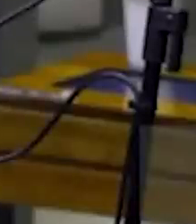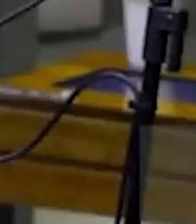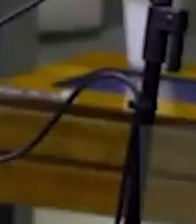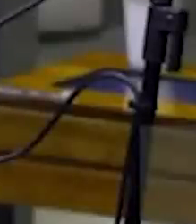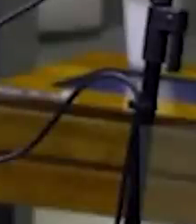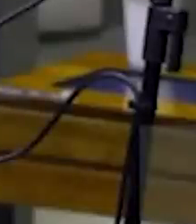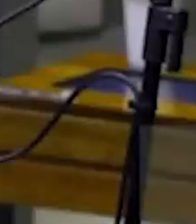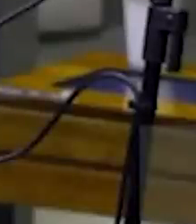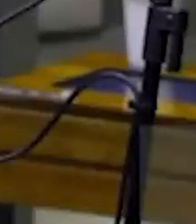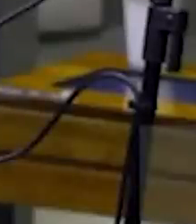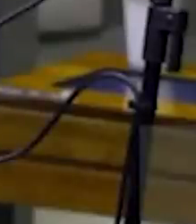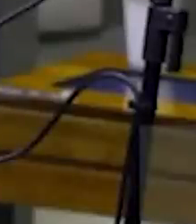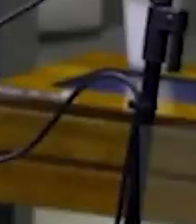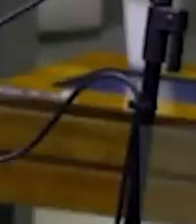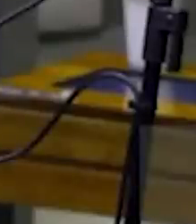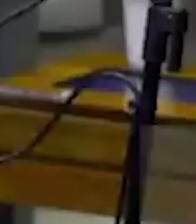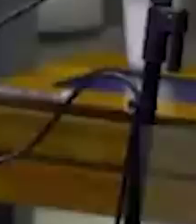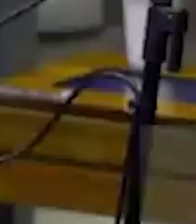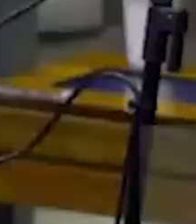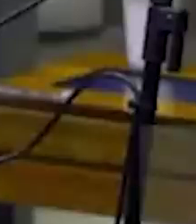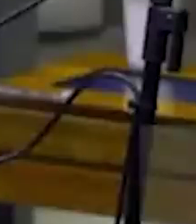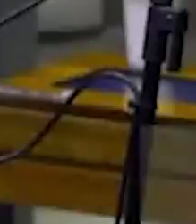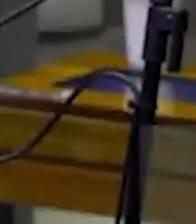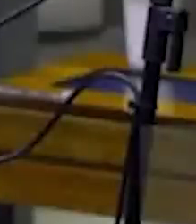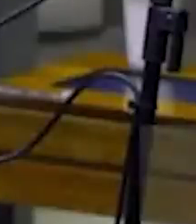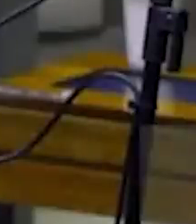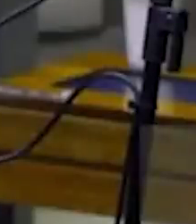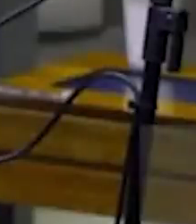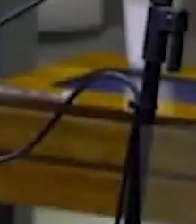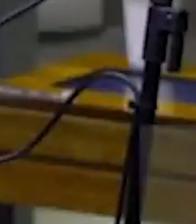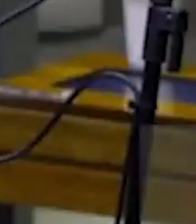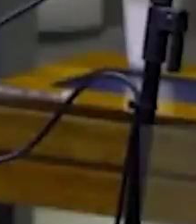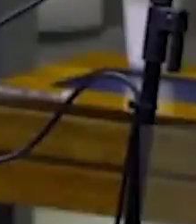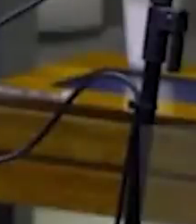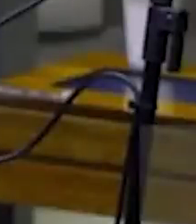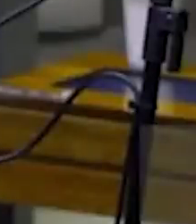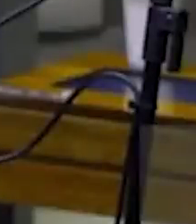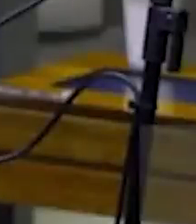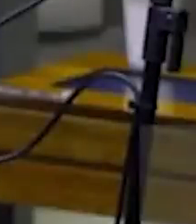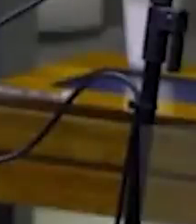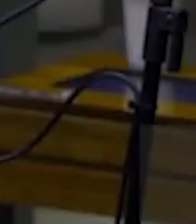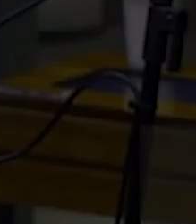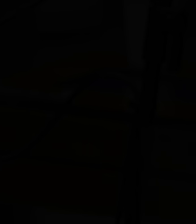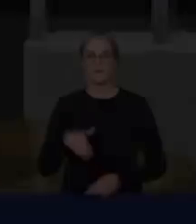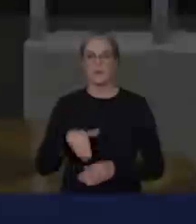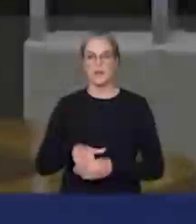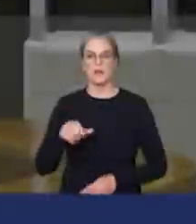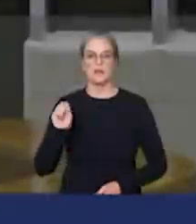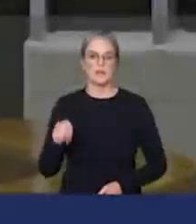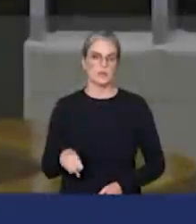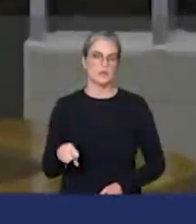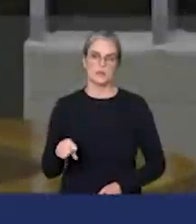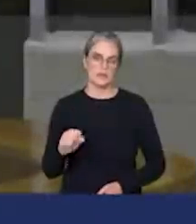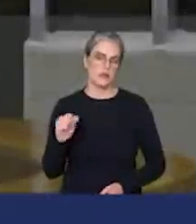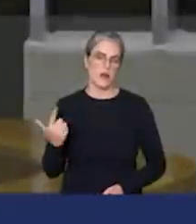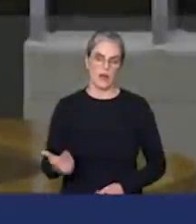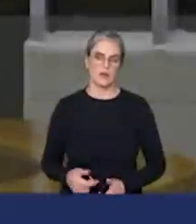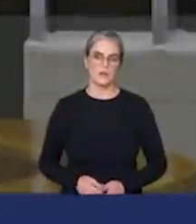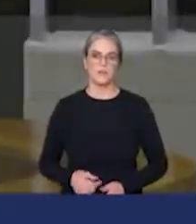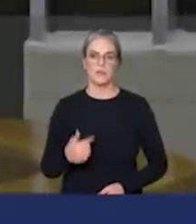sustentar suas famílias passaram a contribuir com a renda de casa então parabéns pela iniciativa Deputado que são